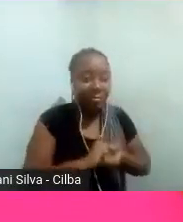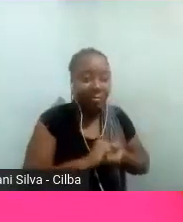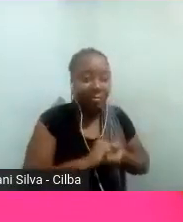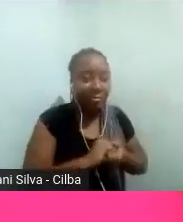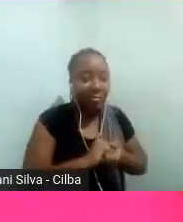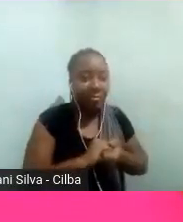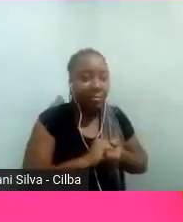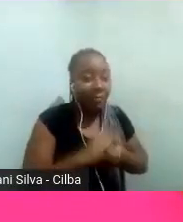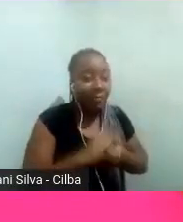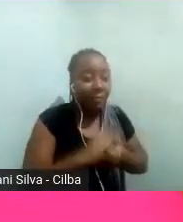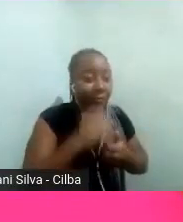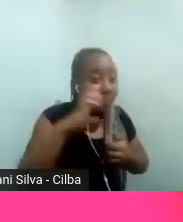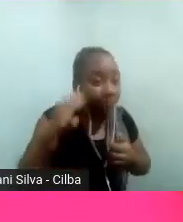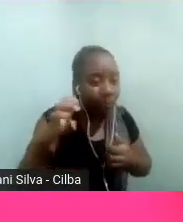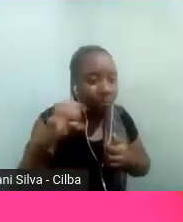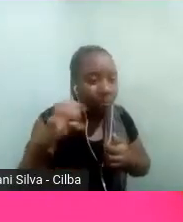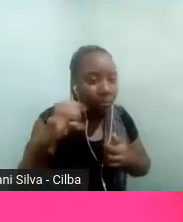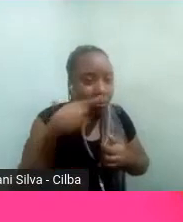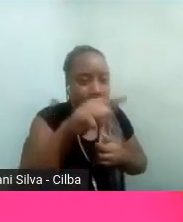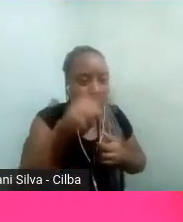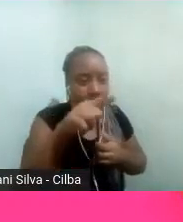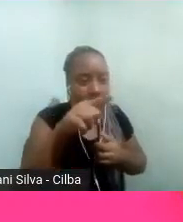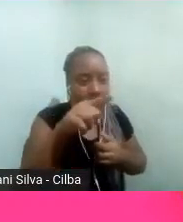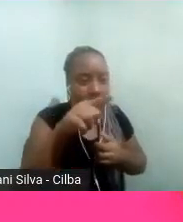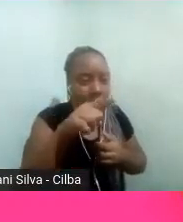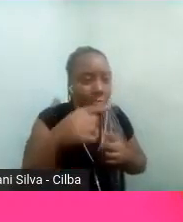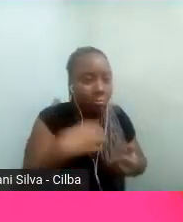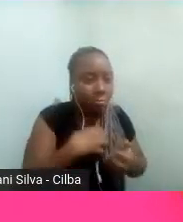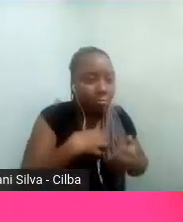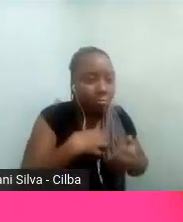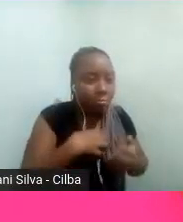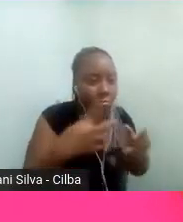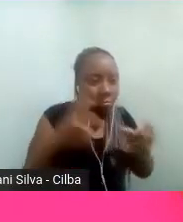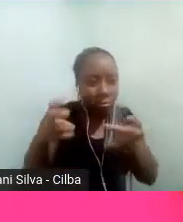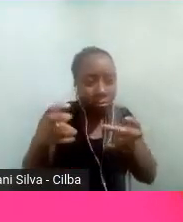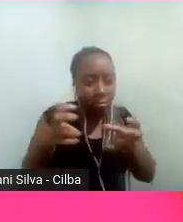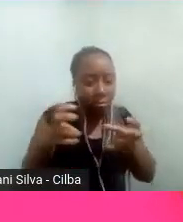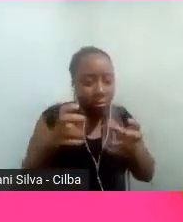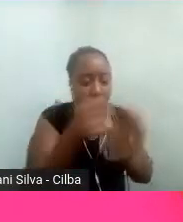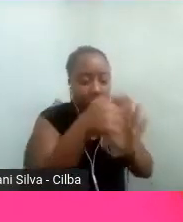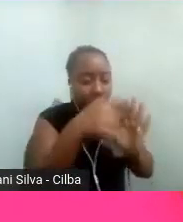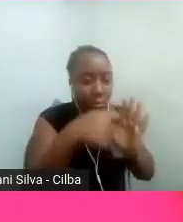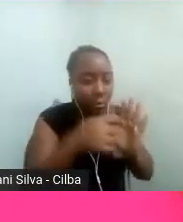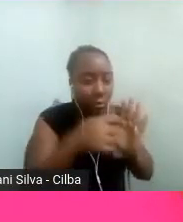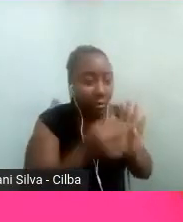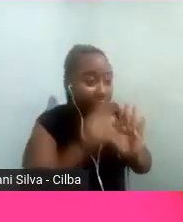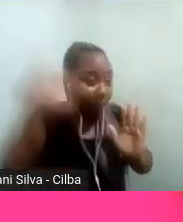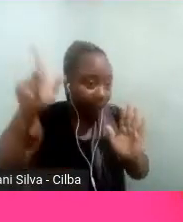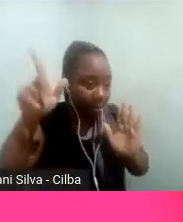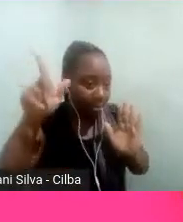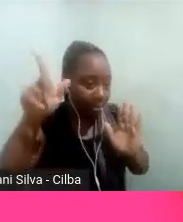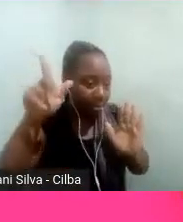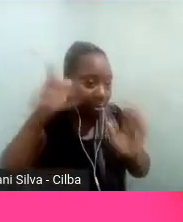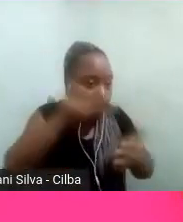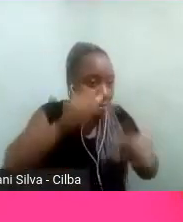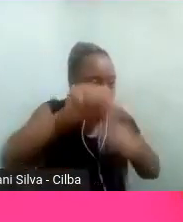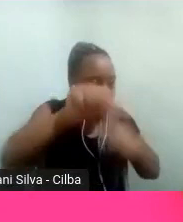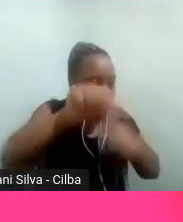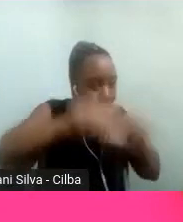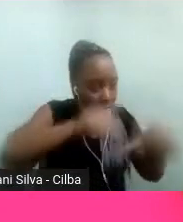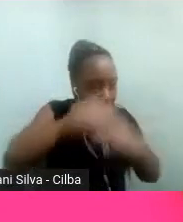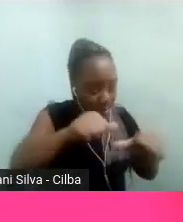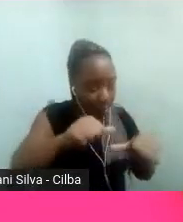Se fosse um sensor, eu escreveria aqui input. Então, eu trocaria o começo